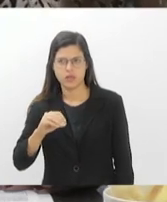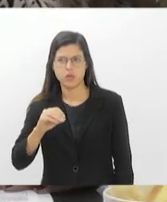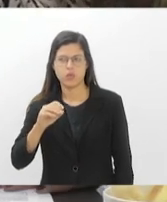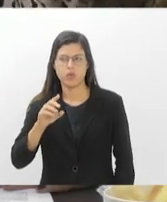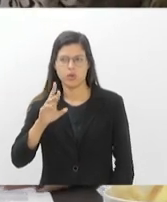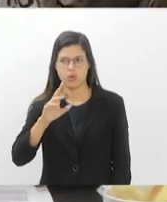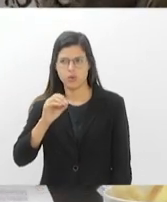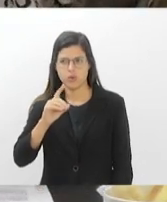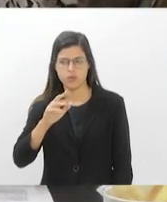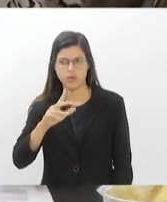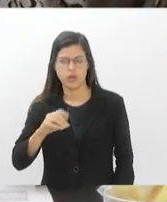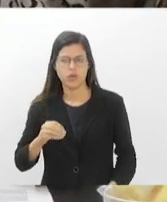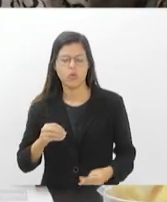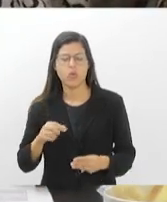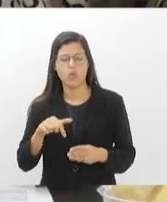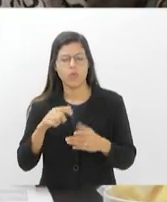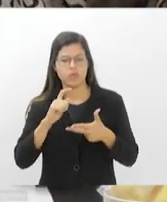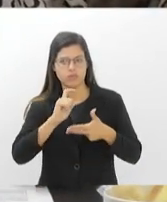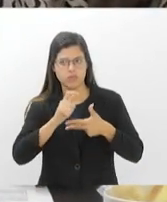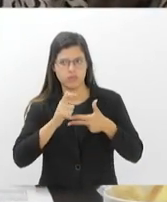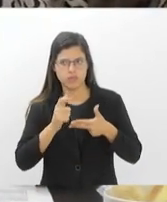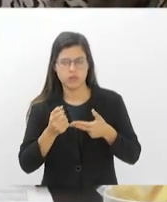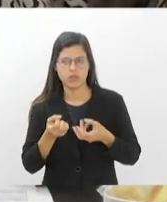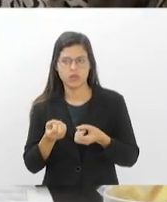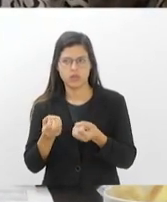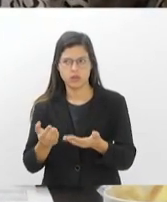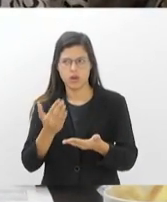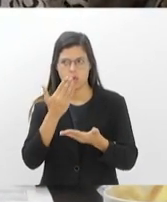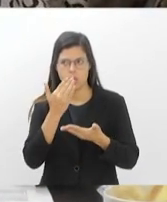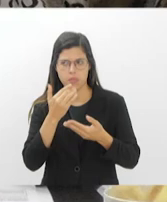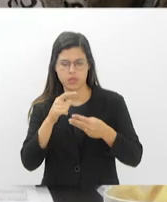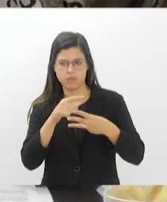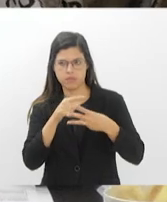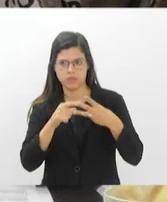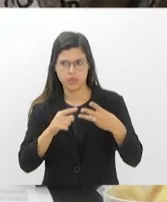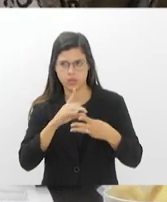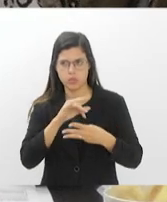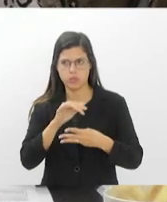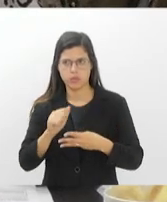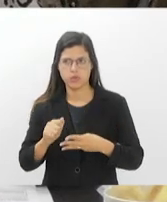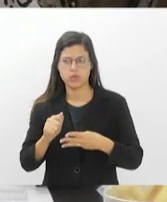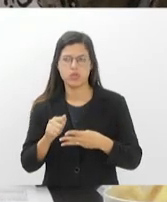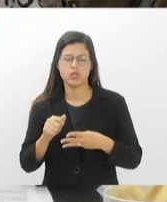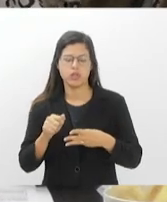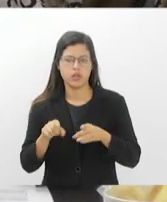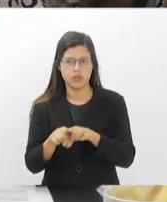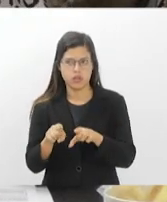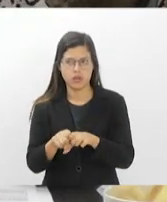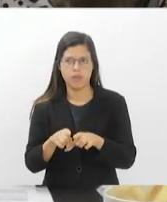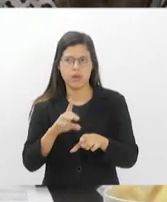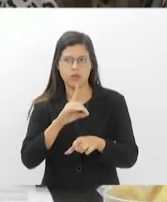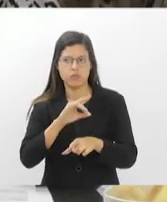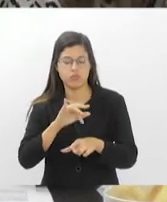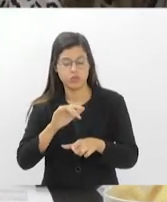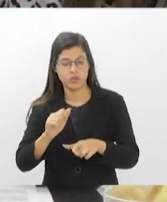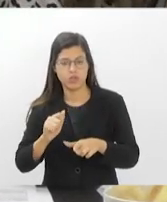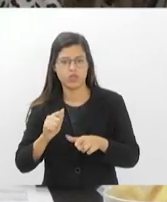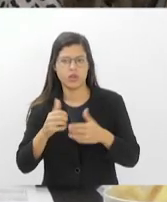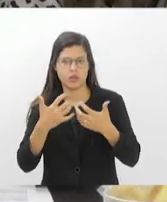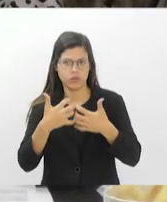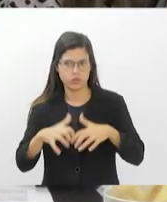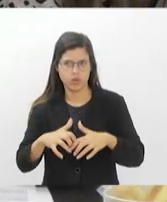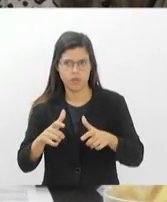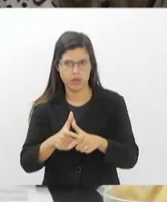Executivo a fornecer 3 refeições diárias em restaurantes populares sob a direção do Estado e amplia os dias de funcionamento na forma que